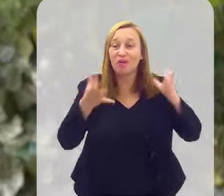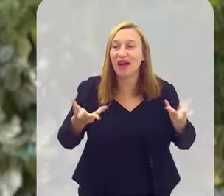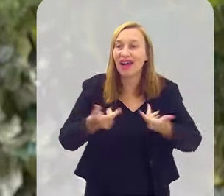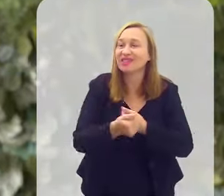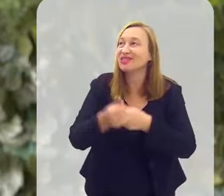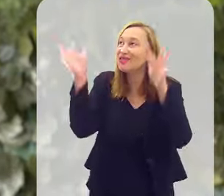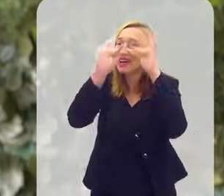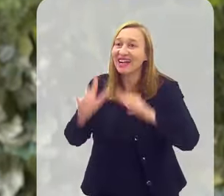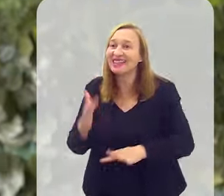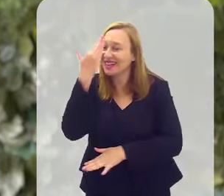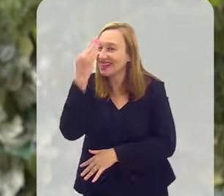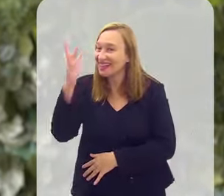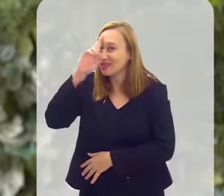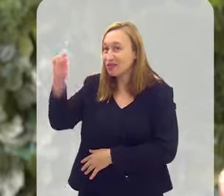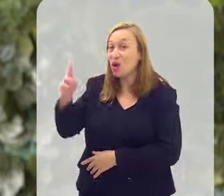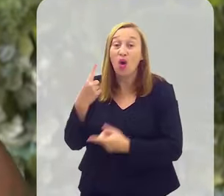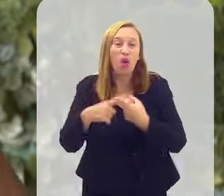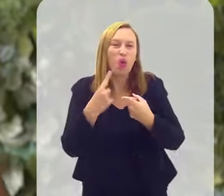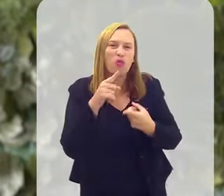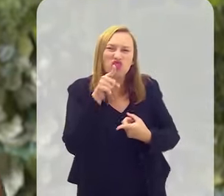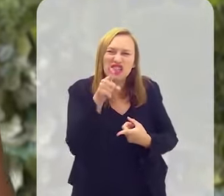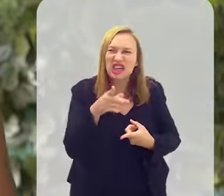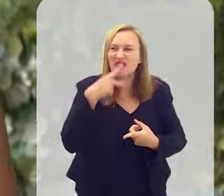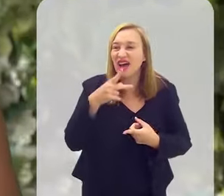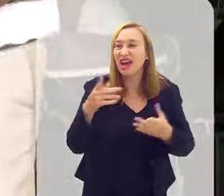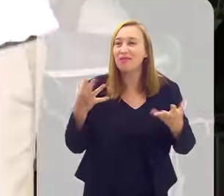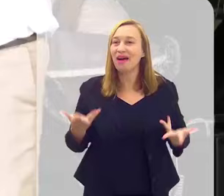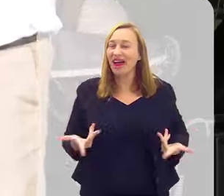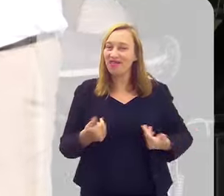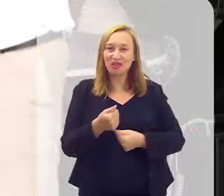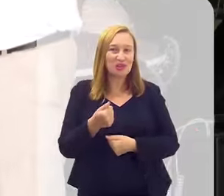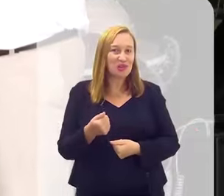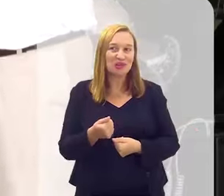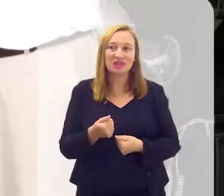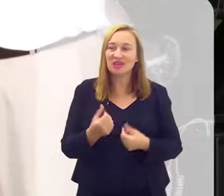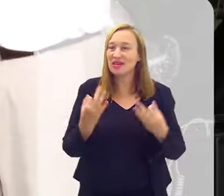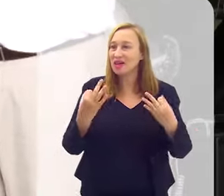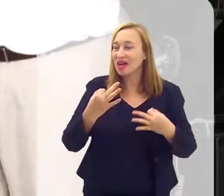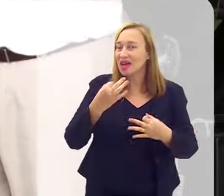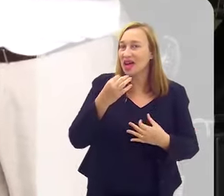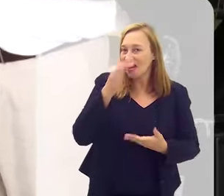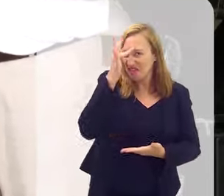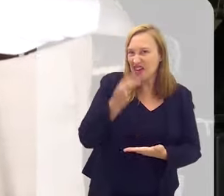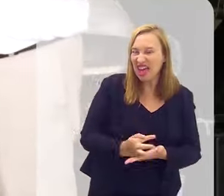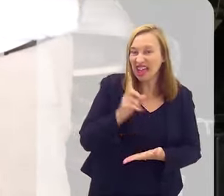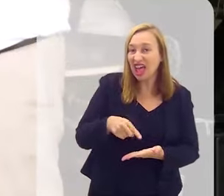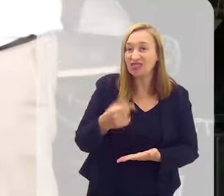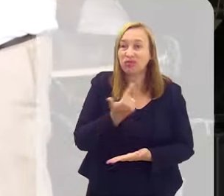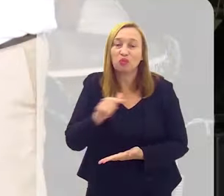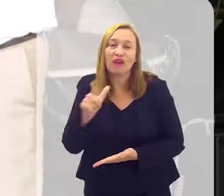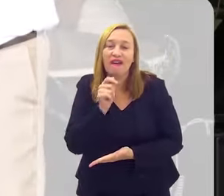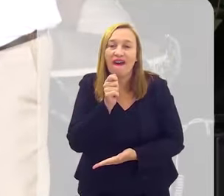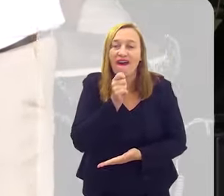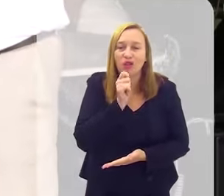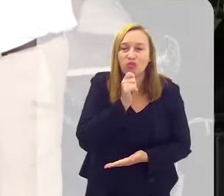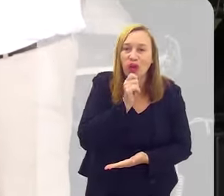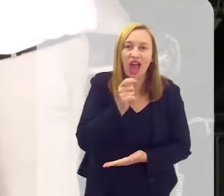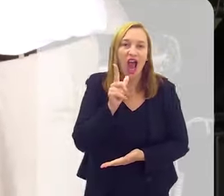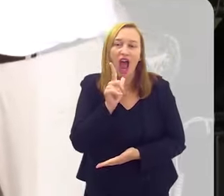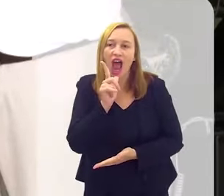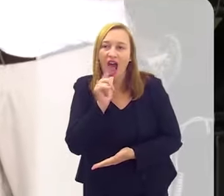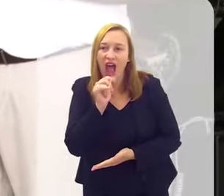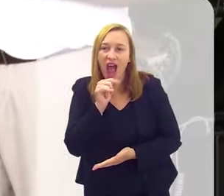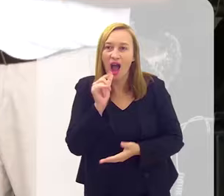feliz mesmo muito grata ao Senhor quando você fala maravilhoso é maravilhoso pela fé né que não tem água não tem bolinho Bispo Anderson não trouxe